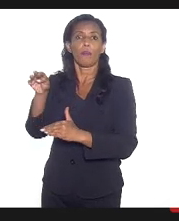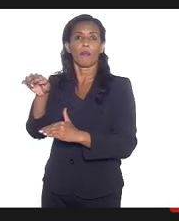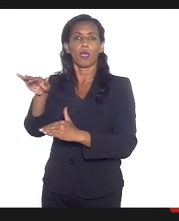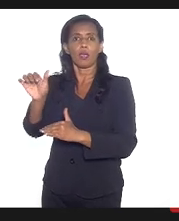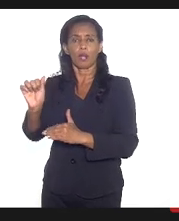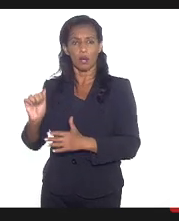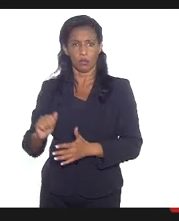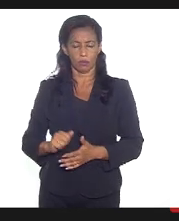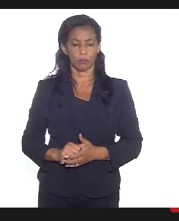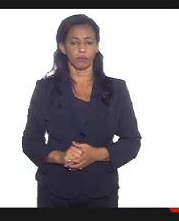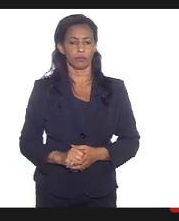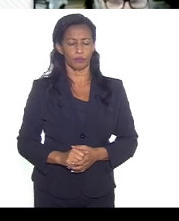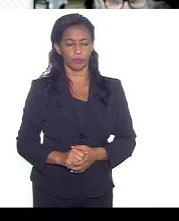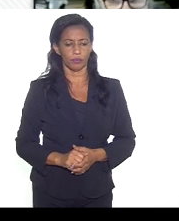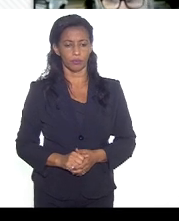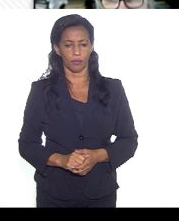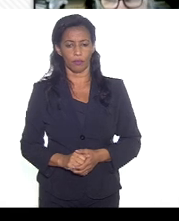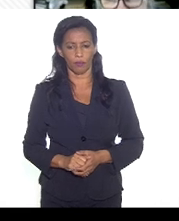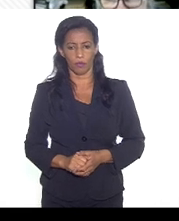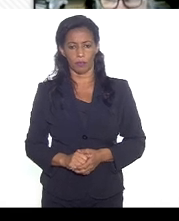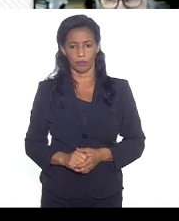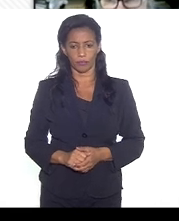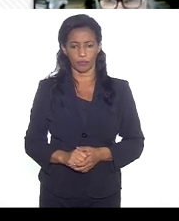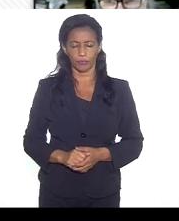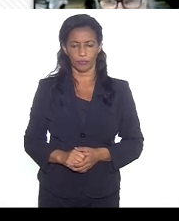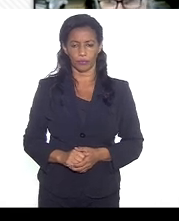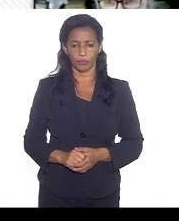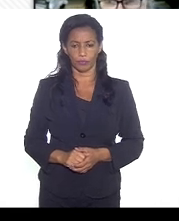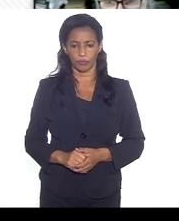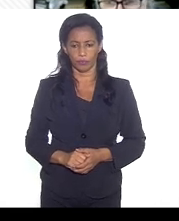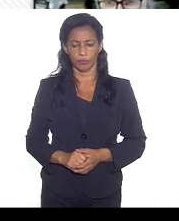recentemente aprovado pela Renato, você fala enquanto eu...